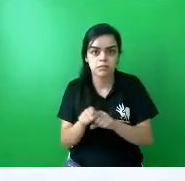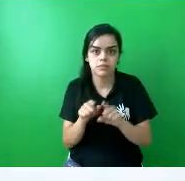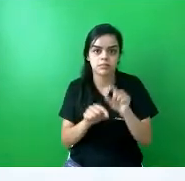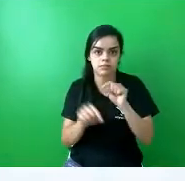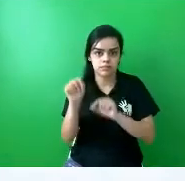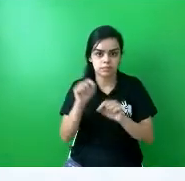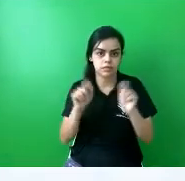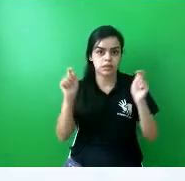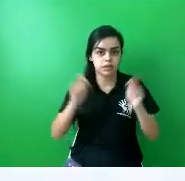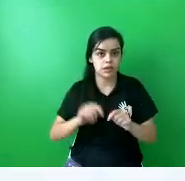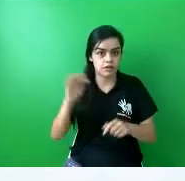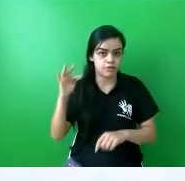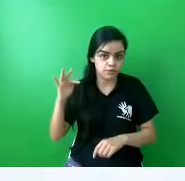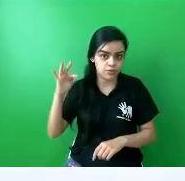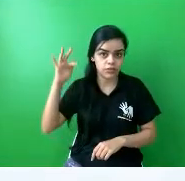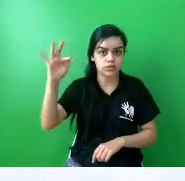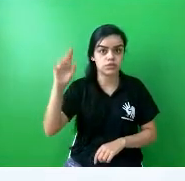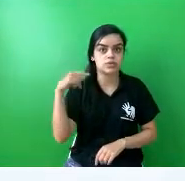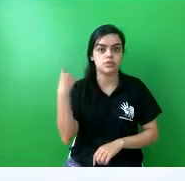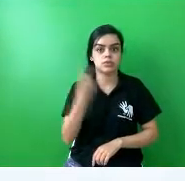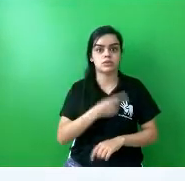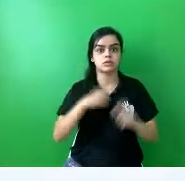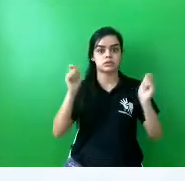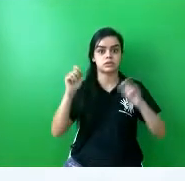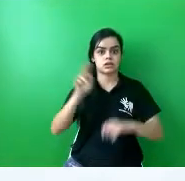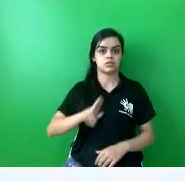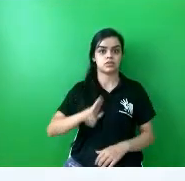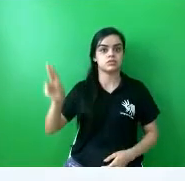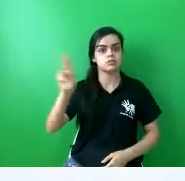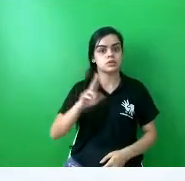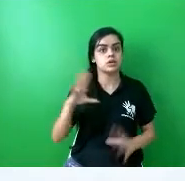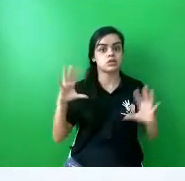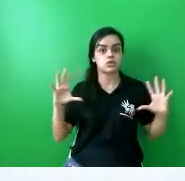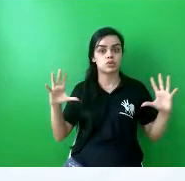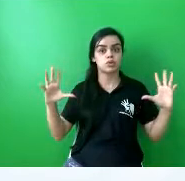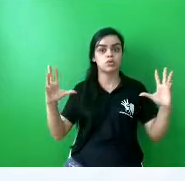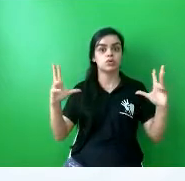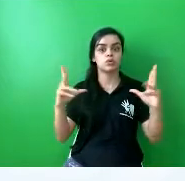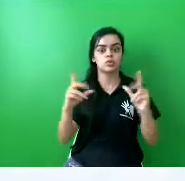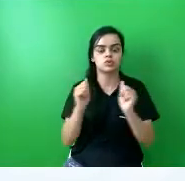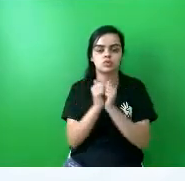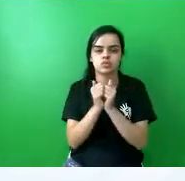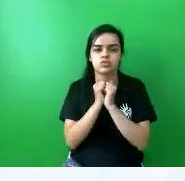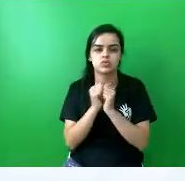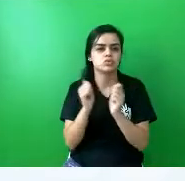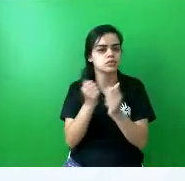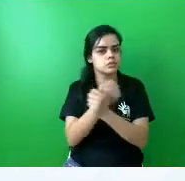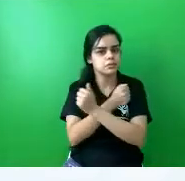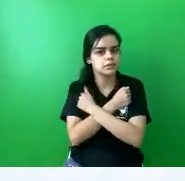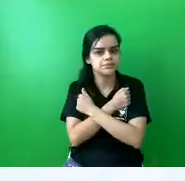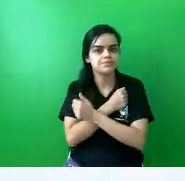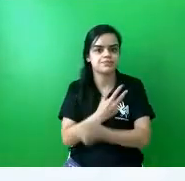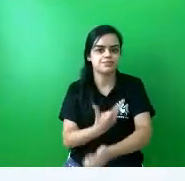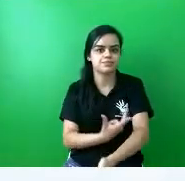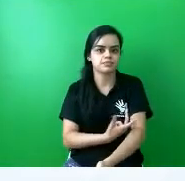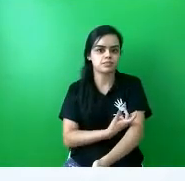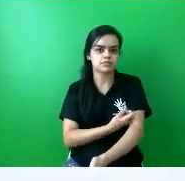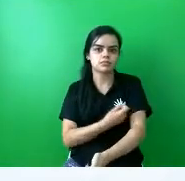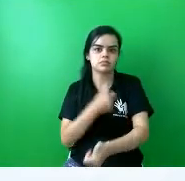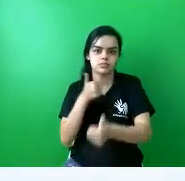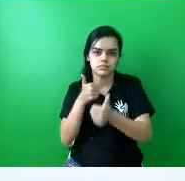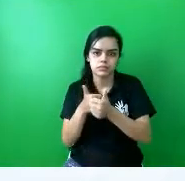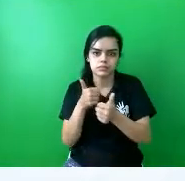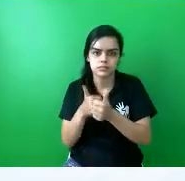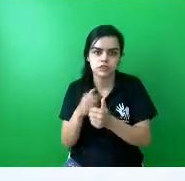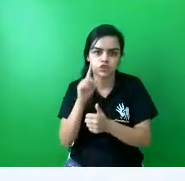para que no futuro próximo a gente possa estar utilizando novamente, todos nós aí nos abraçando novamente. A vacina já está aí, é uma questão